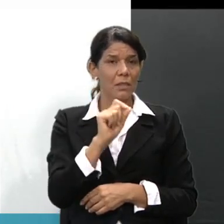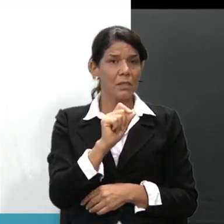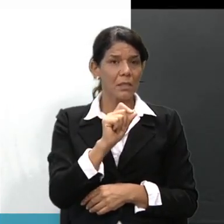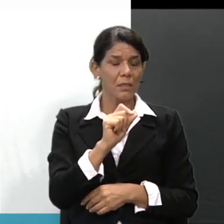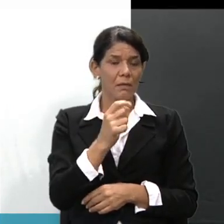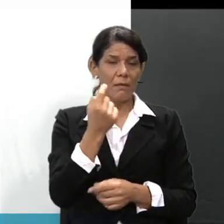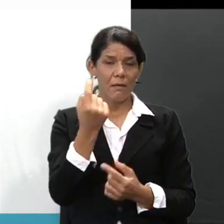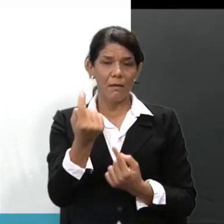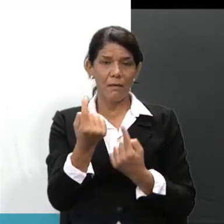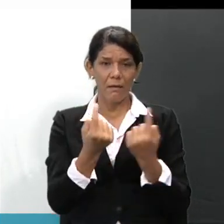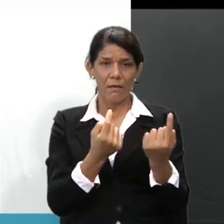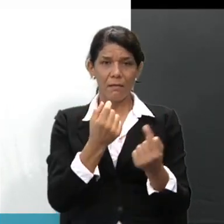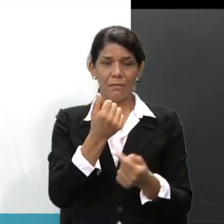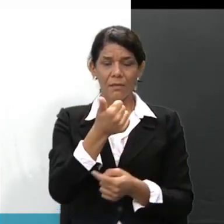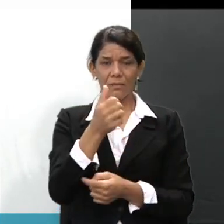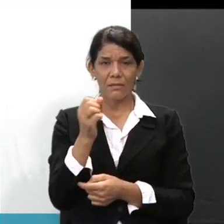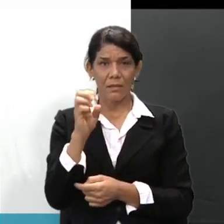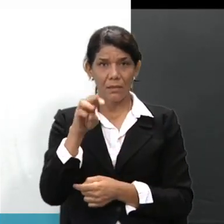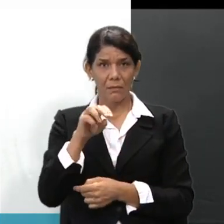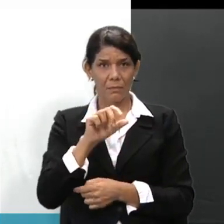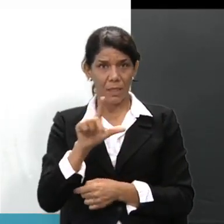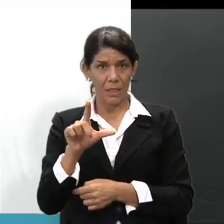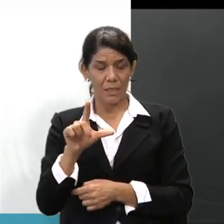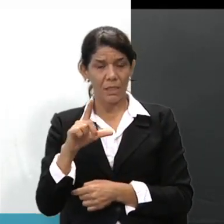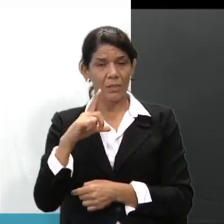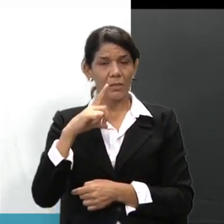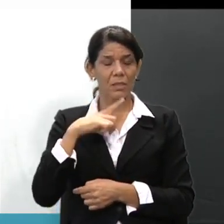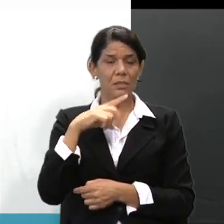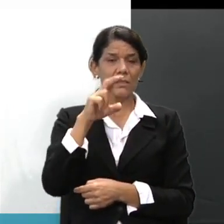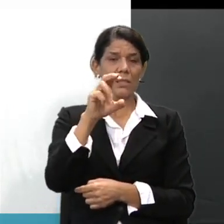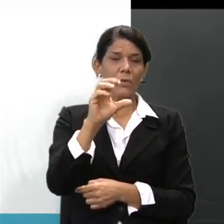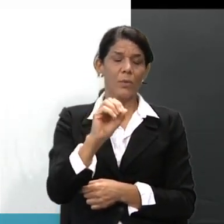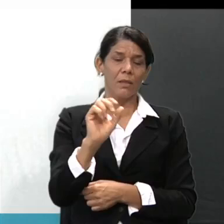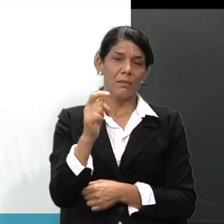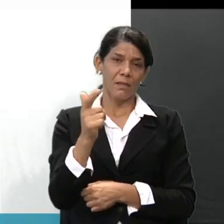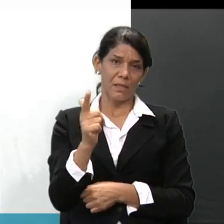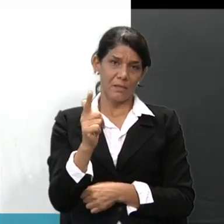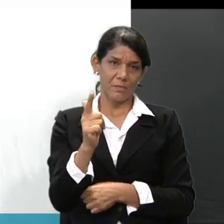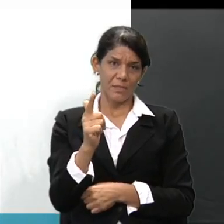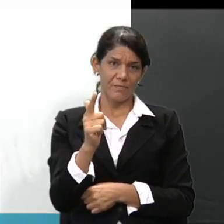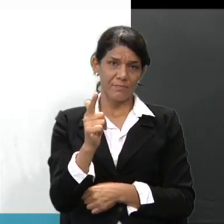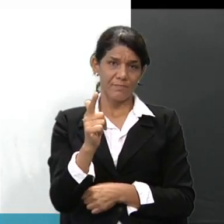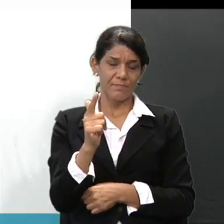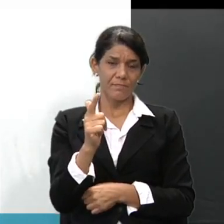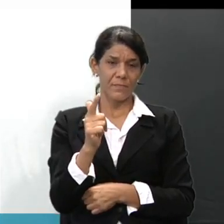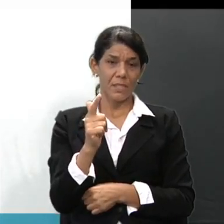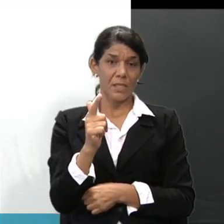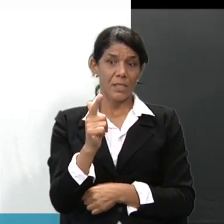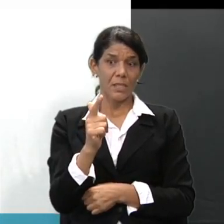a cada 100 ml eu tenho 50 gramas de glicose.